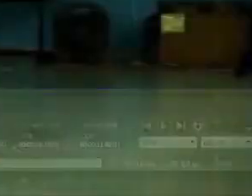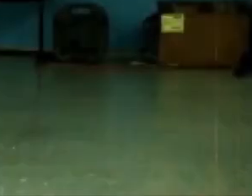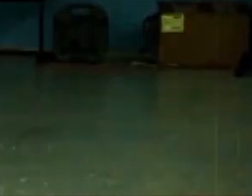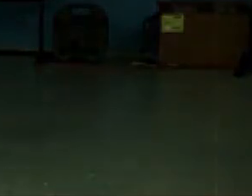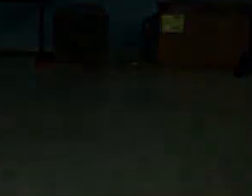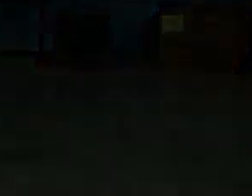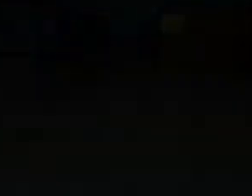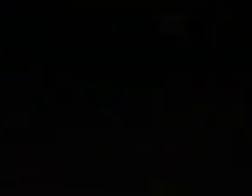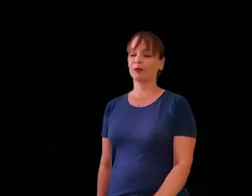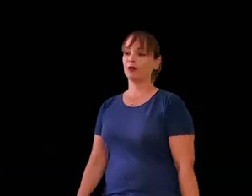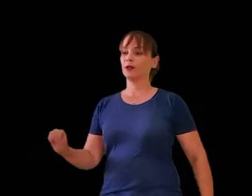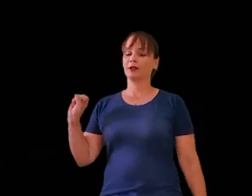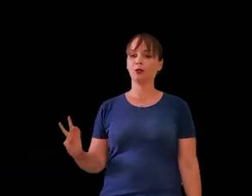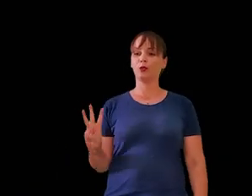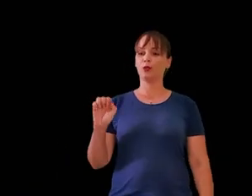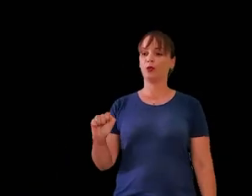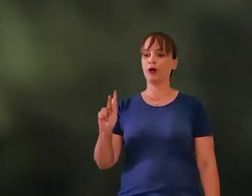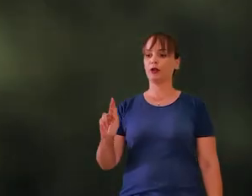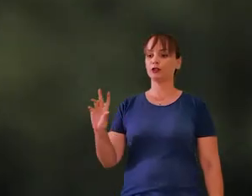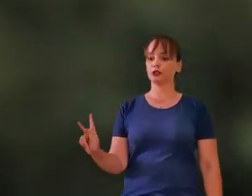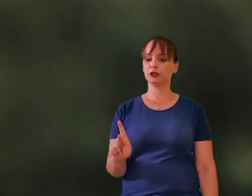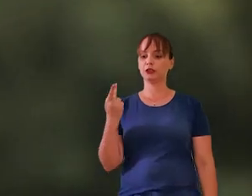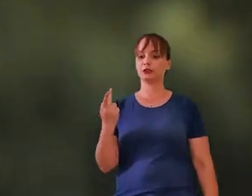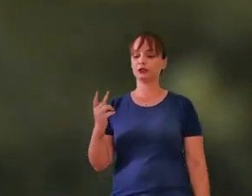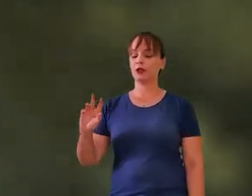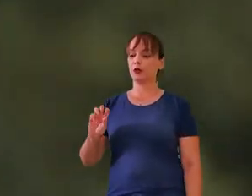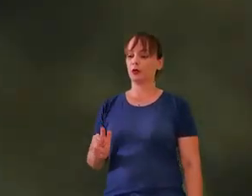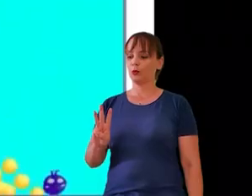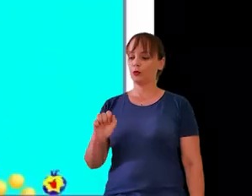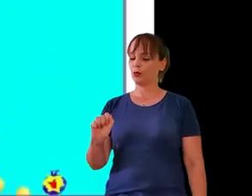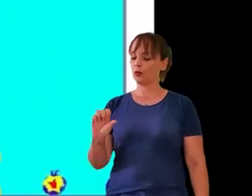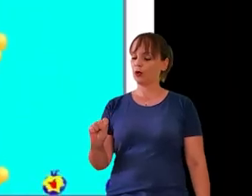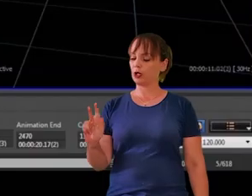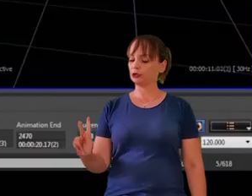Programa WASH vai começar. Ciência e Cultura, vamos brincar?